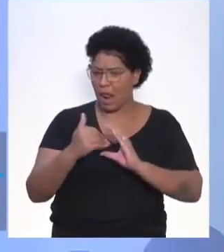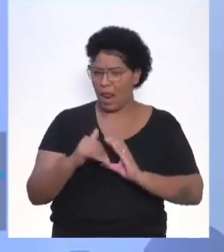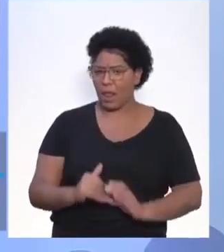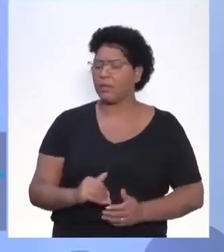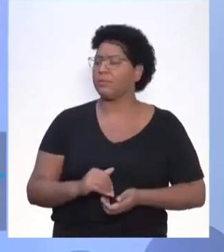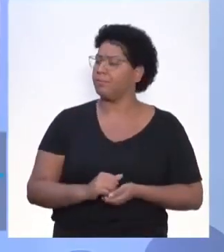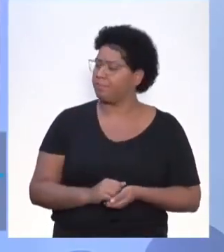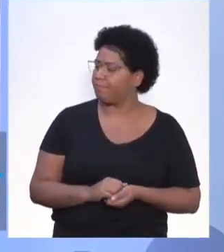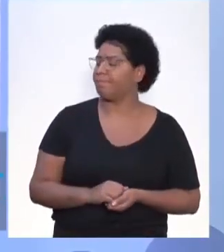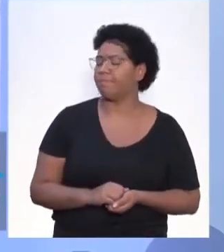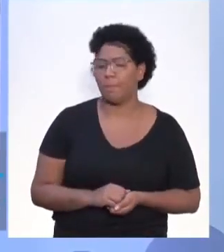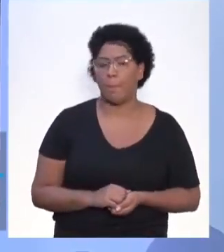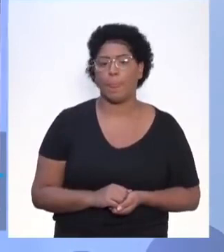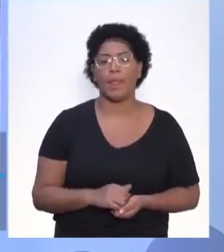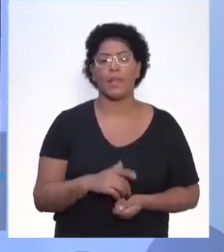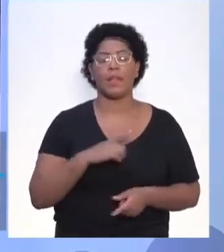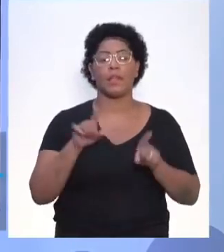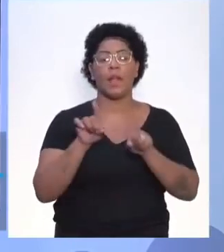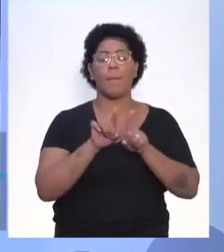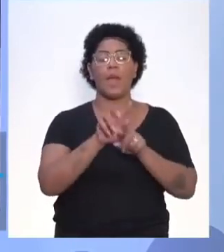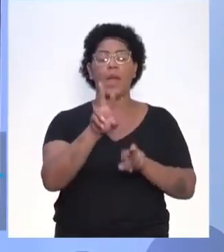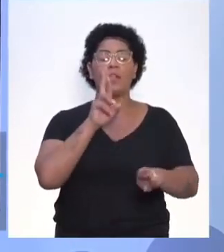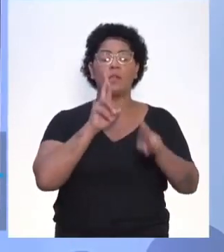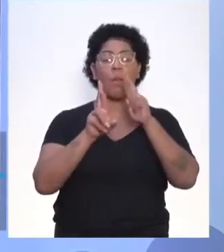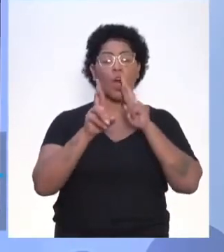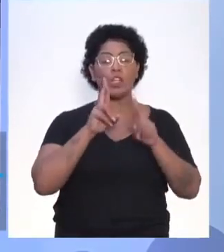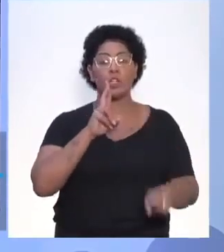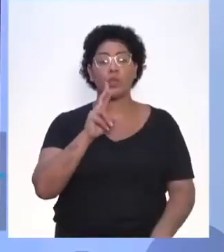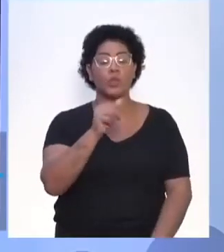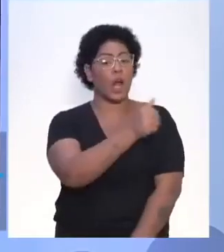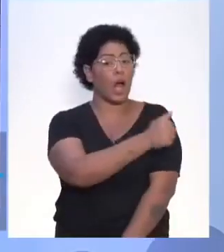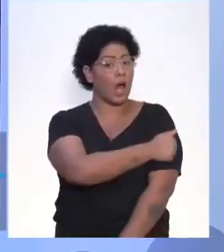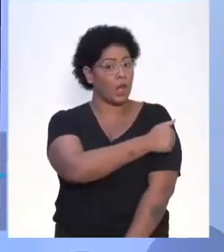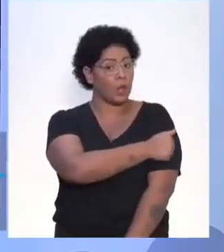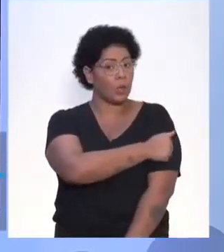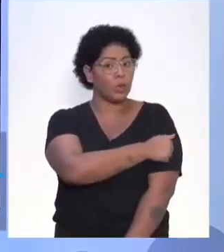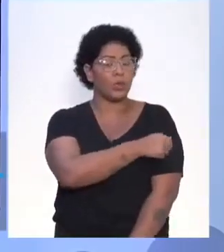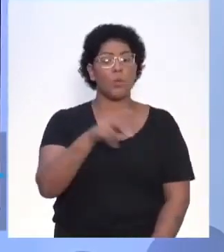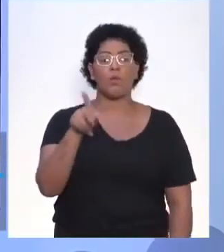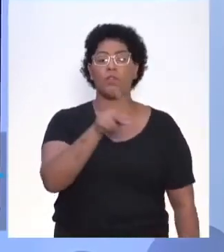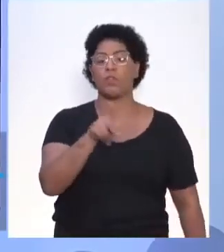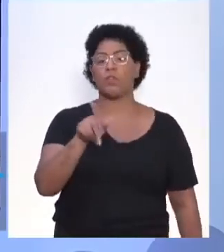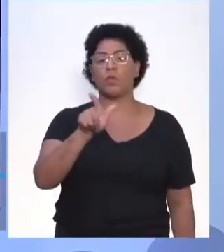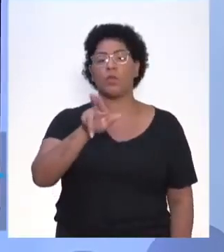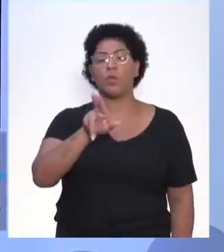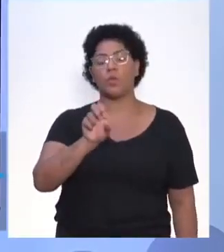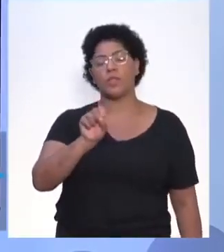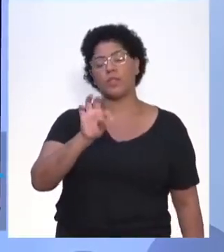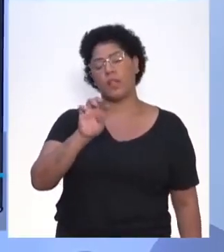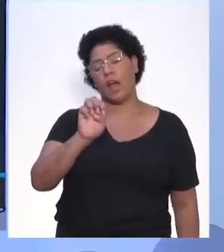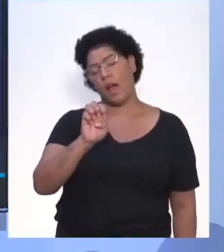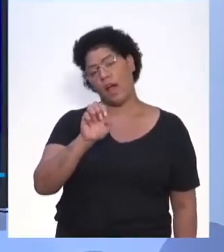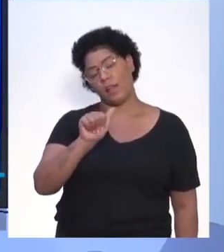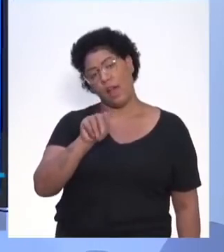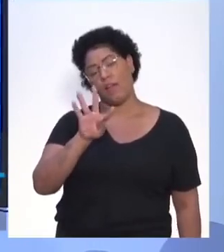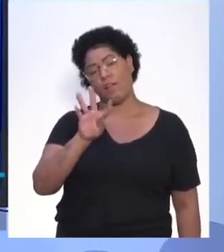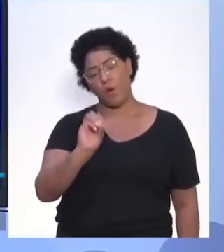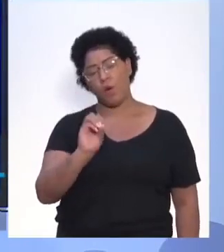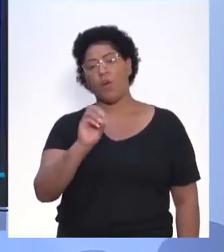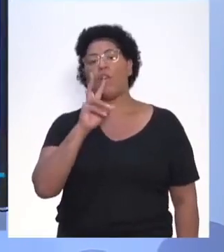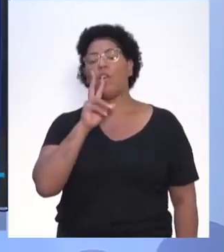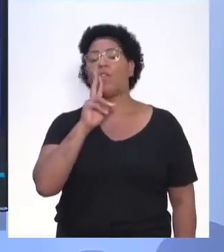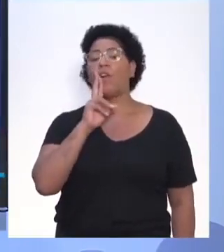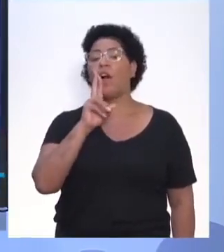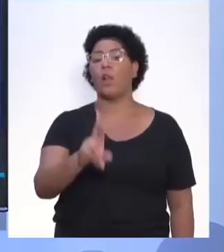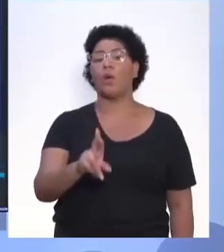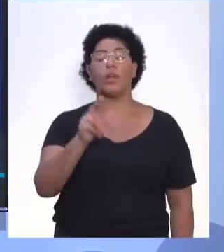nós. Nós temos aqui a resposta dos alunos do professor Gustavo, que ele vai dizer: o papel das mulheres no